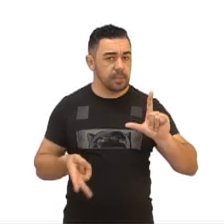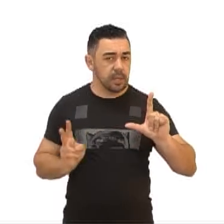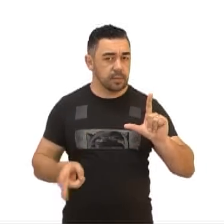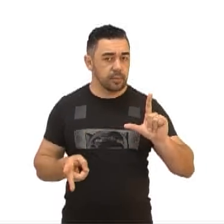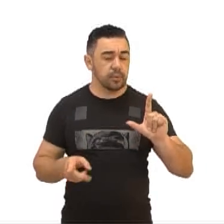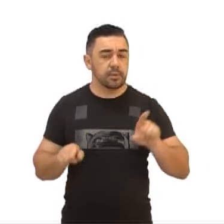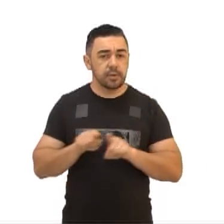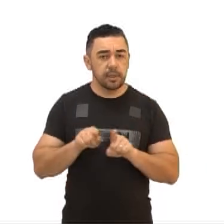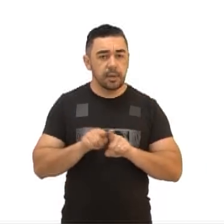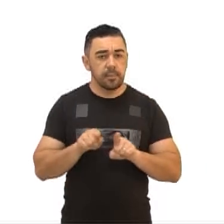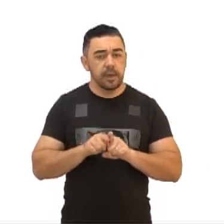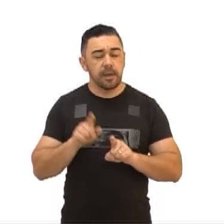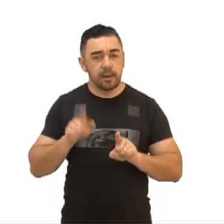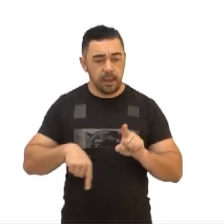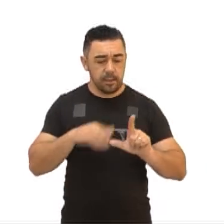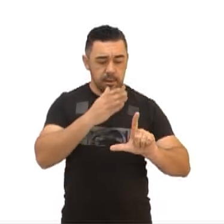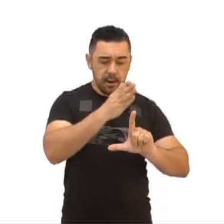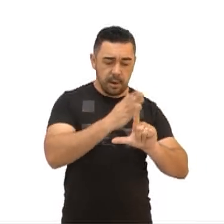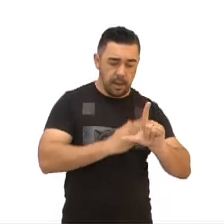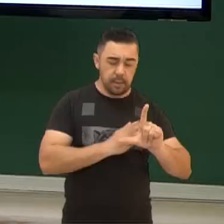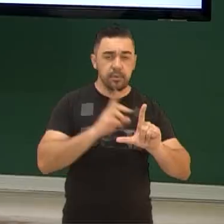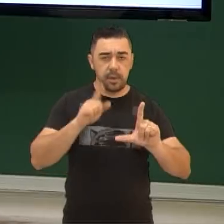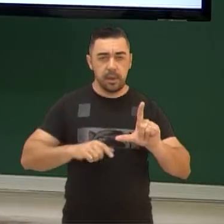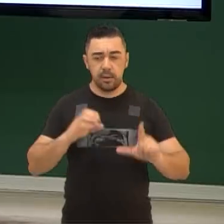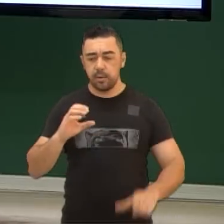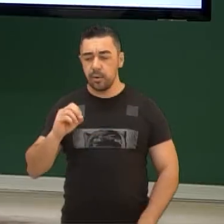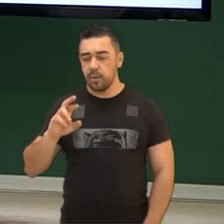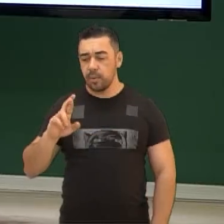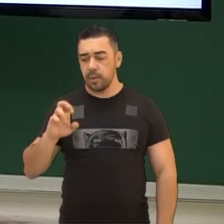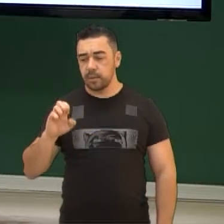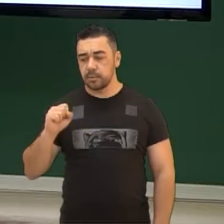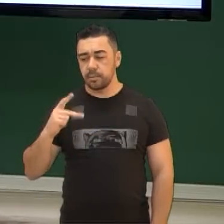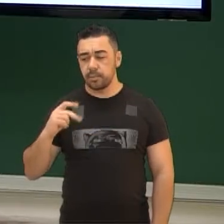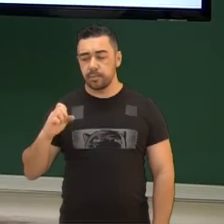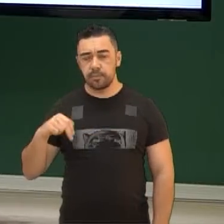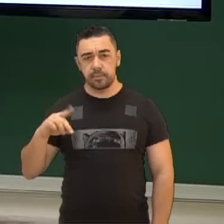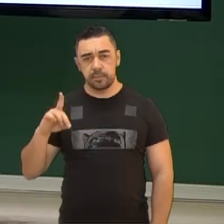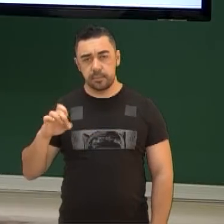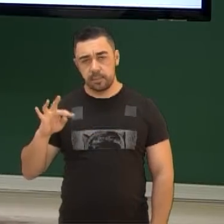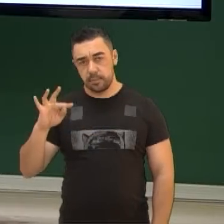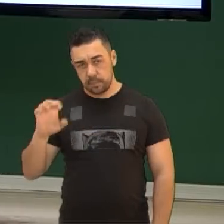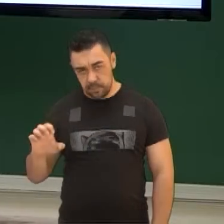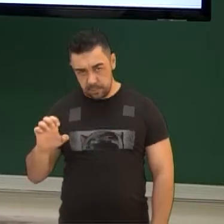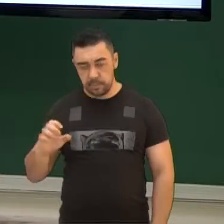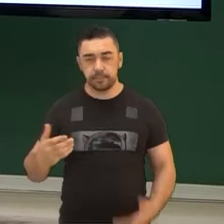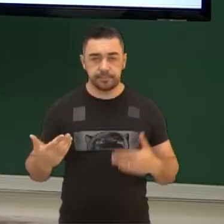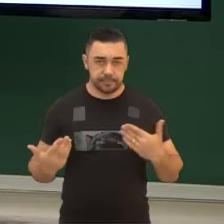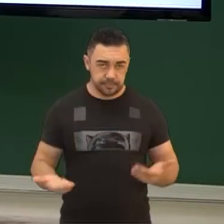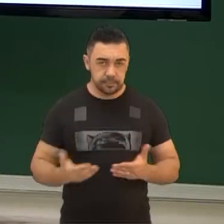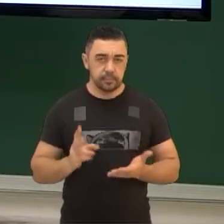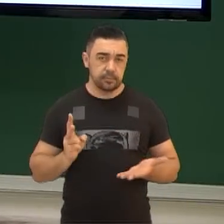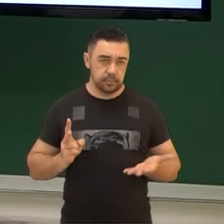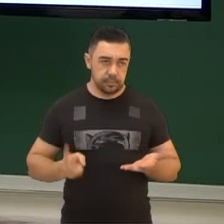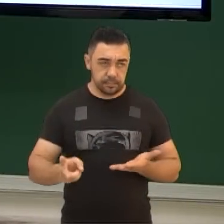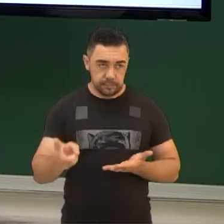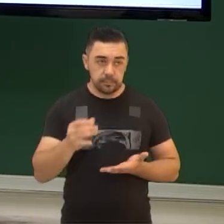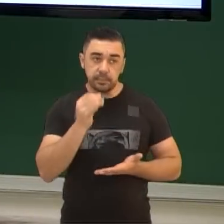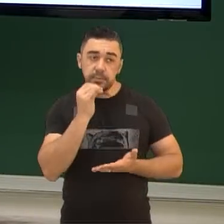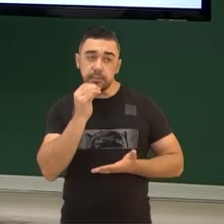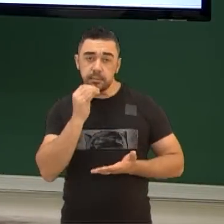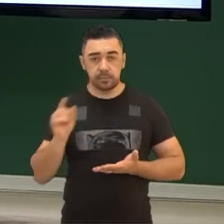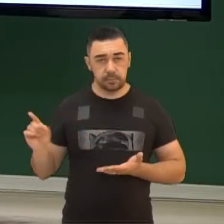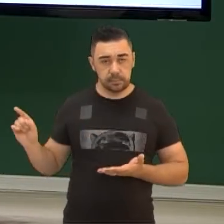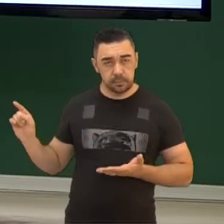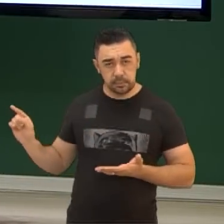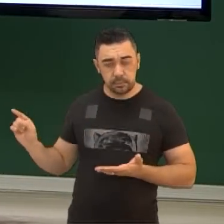e os lados também são o quê? Correspondentes proporcionais. Beleza, pessoal? Então, continuando aqui, nós temos um exemplo.